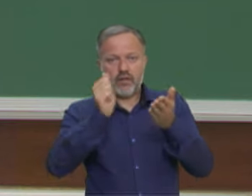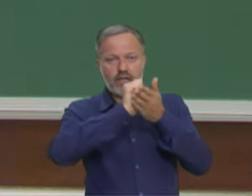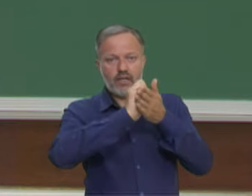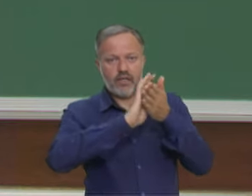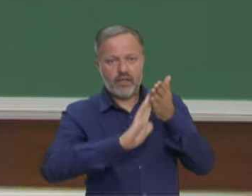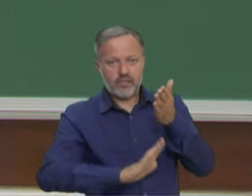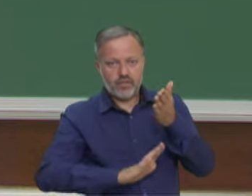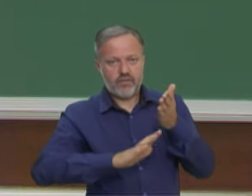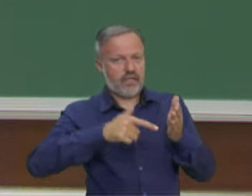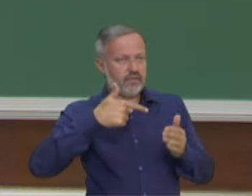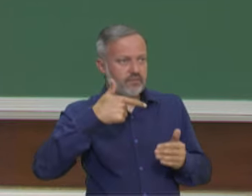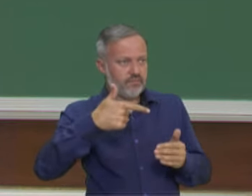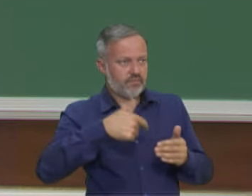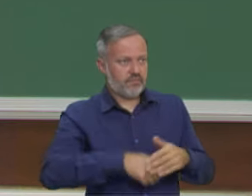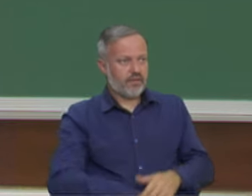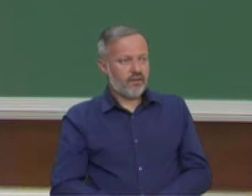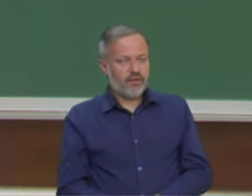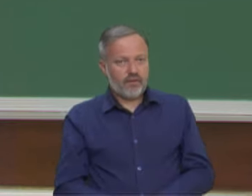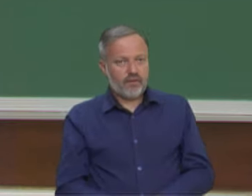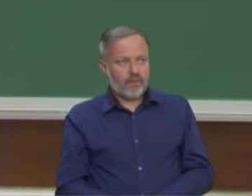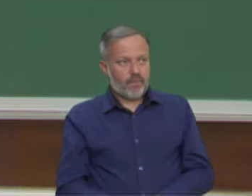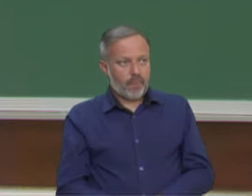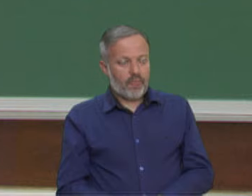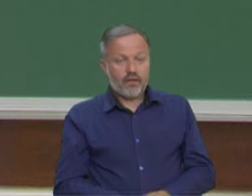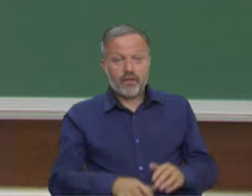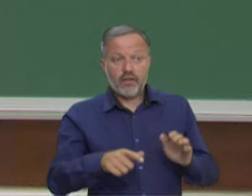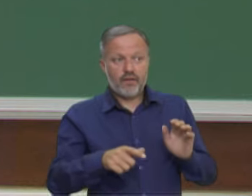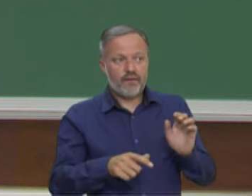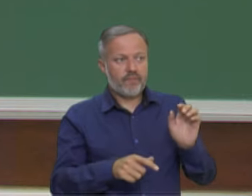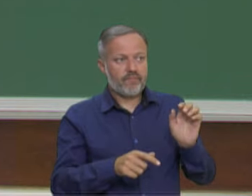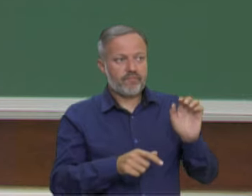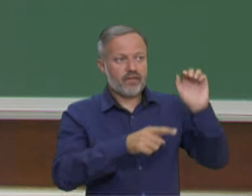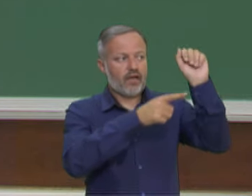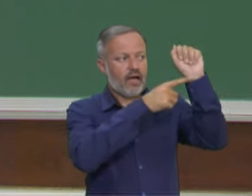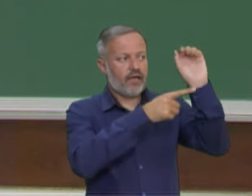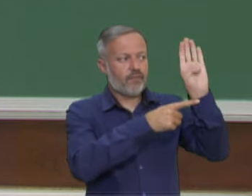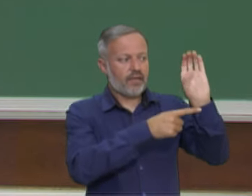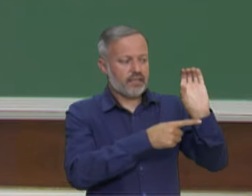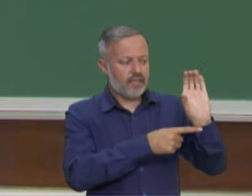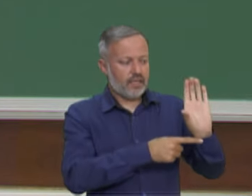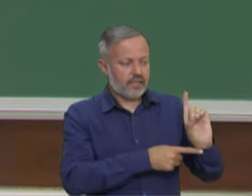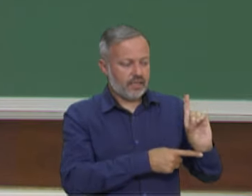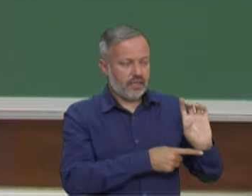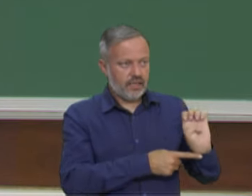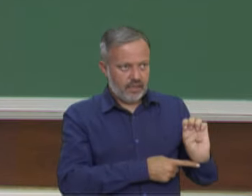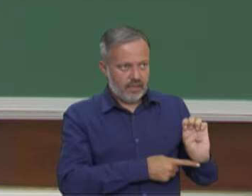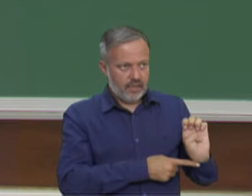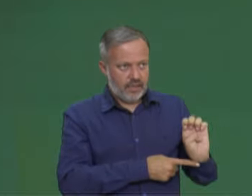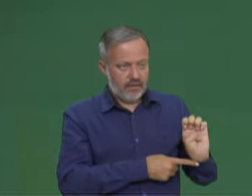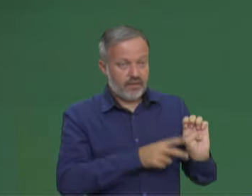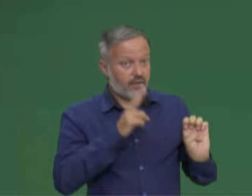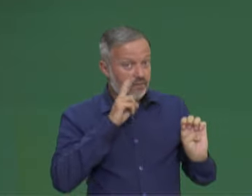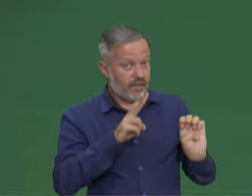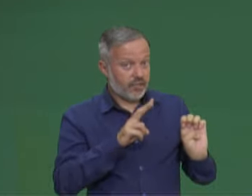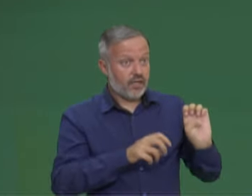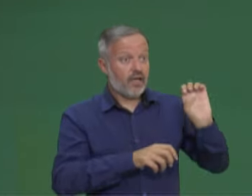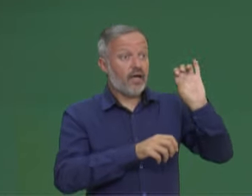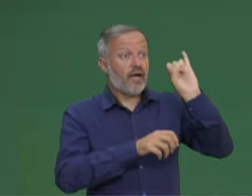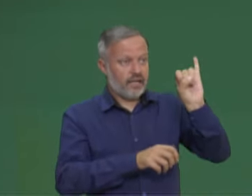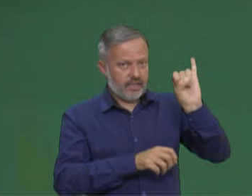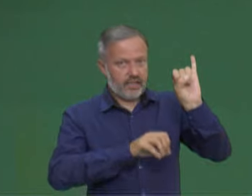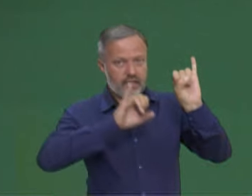2? Você vai escrever I se a situação é informal ou F se a situação é formal, ok? Então, anote aí no caderno